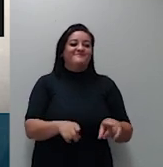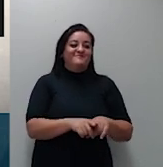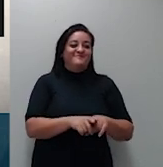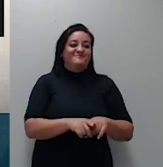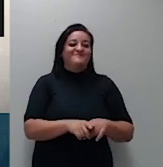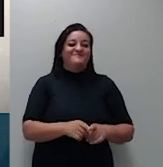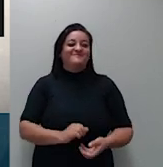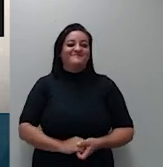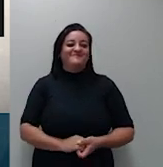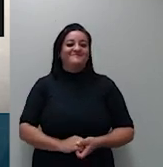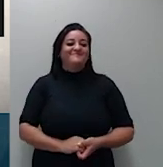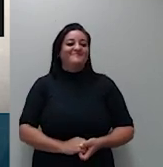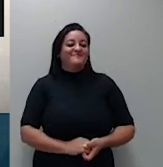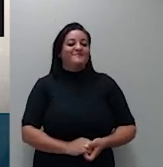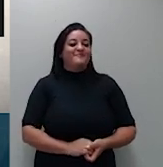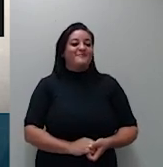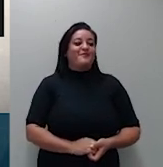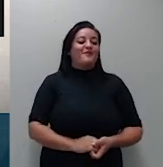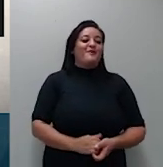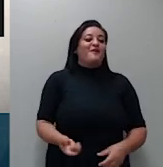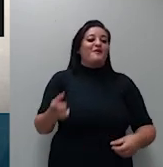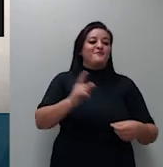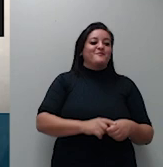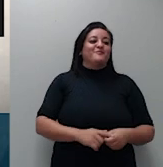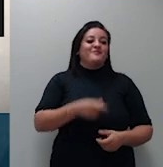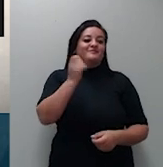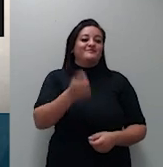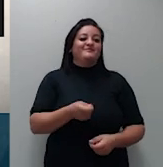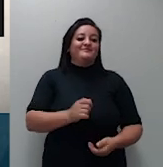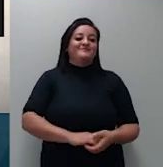para restabelecer a sentença e